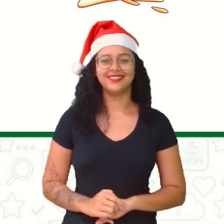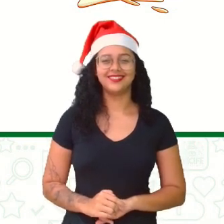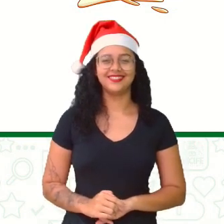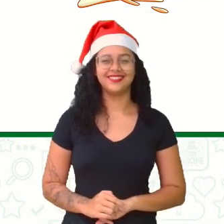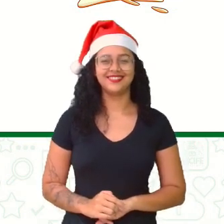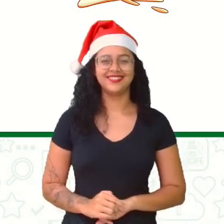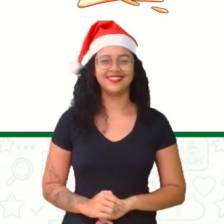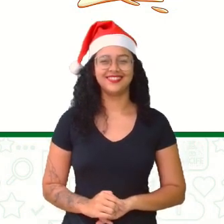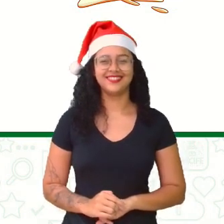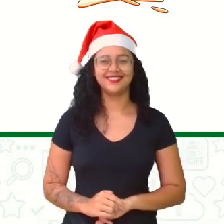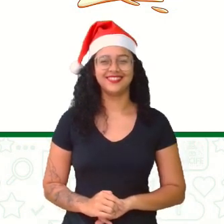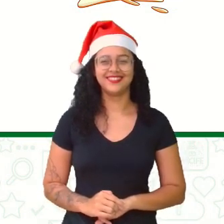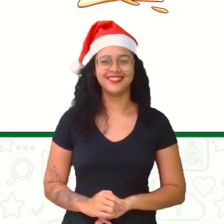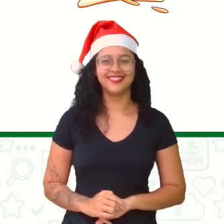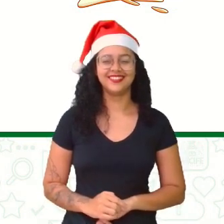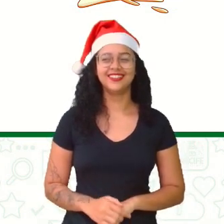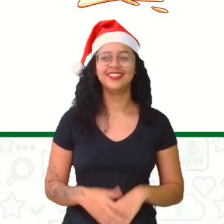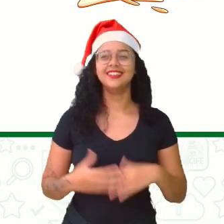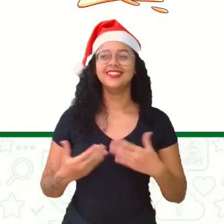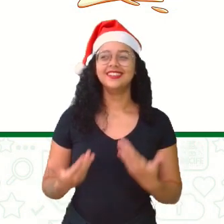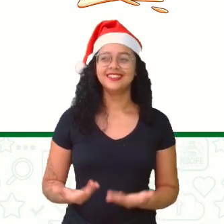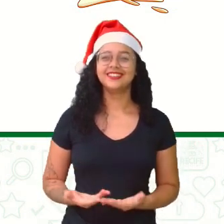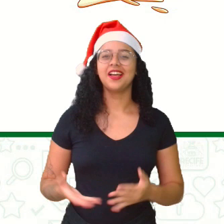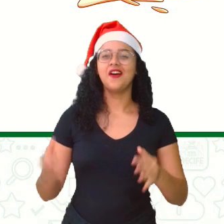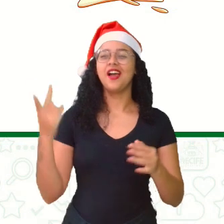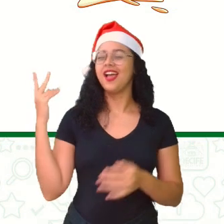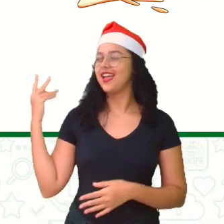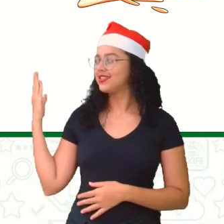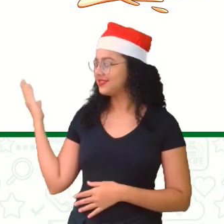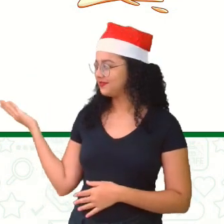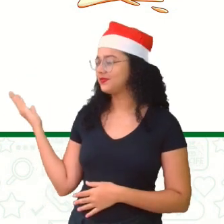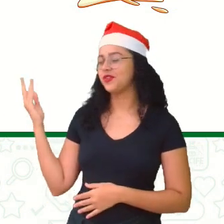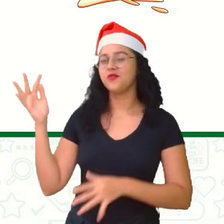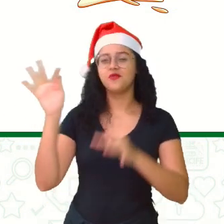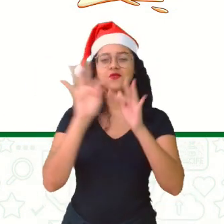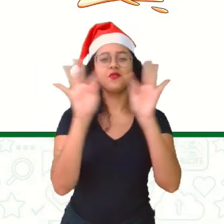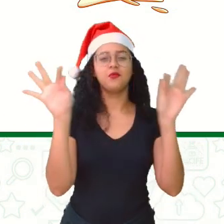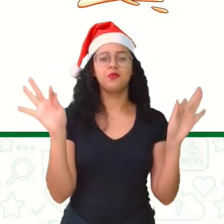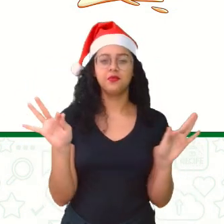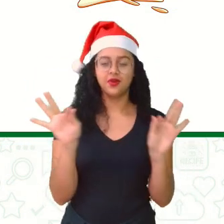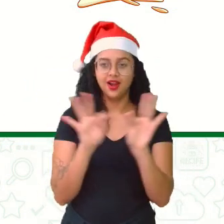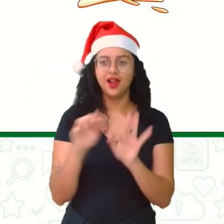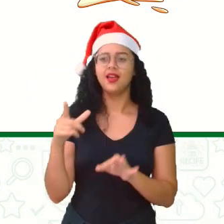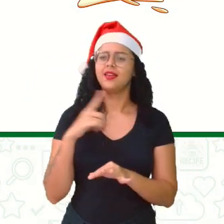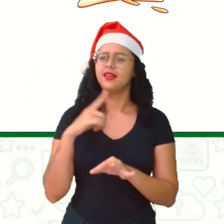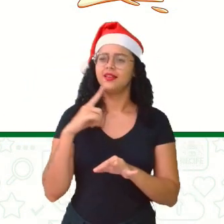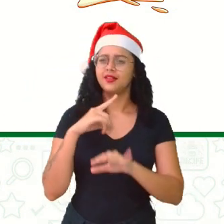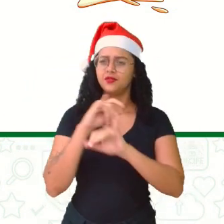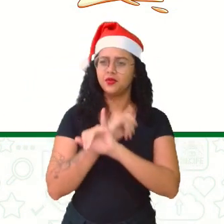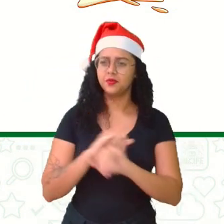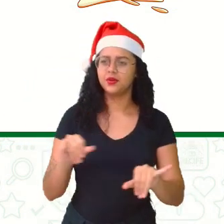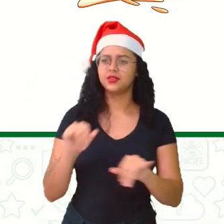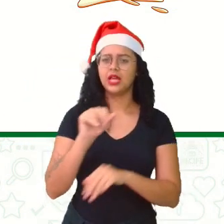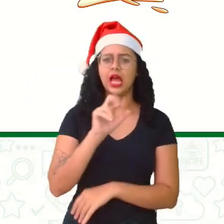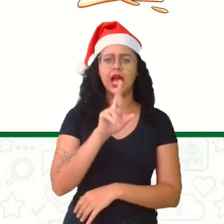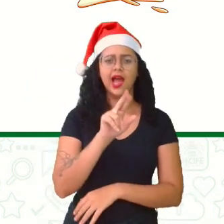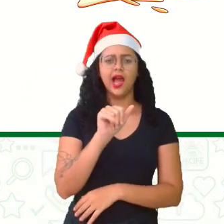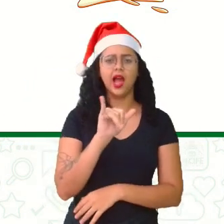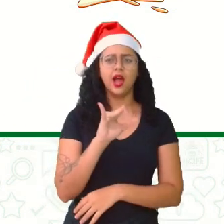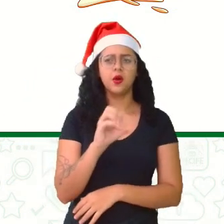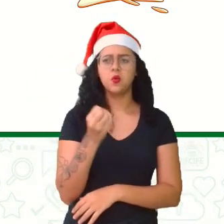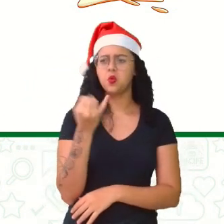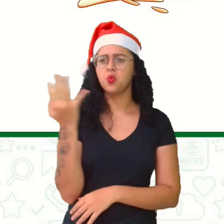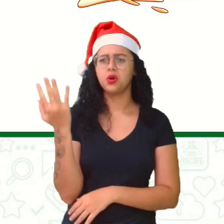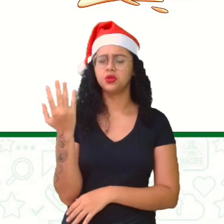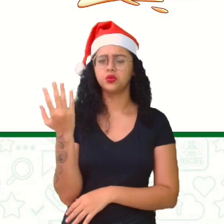Uhul! Então, cachupiri. E a gente sabe que vai ter informação que esse raio vai ser quanto mesmo, professora? Vai ser 10,